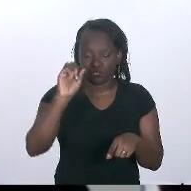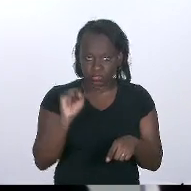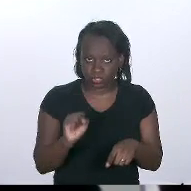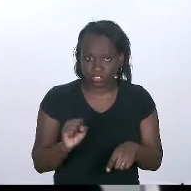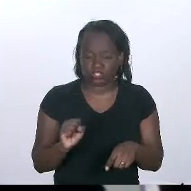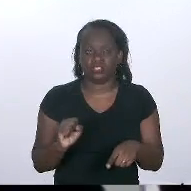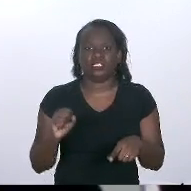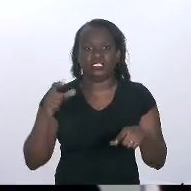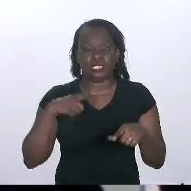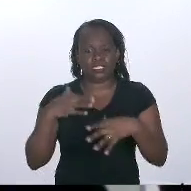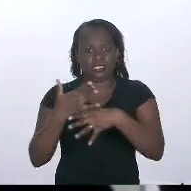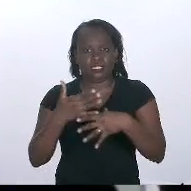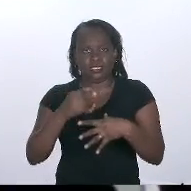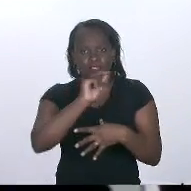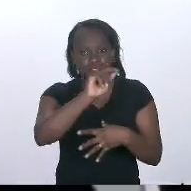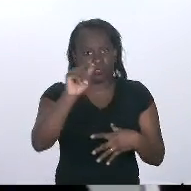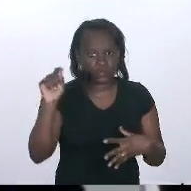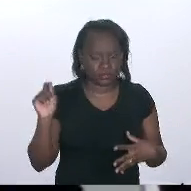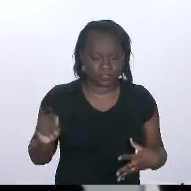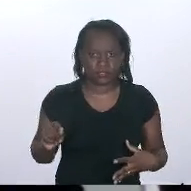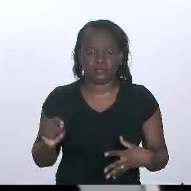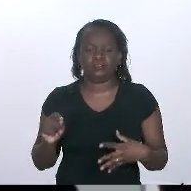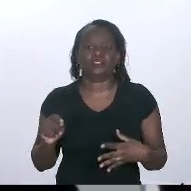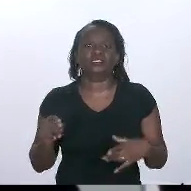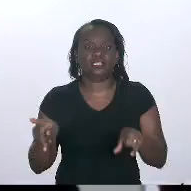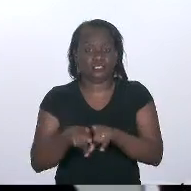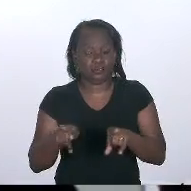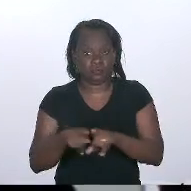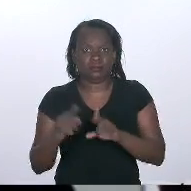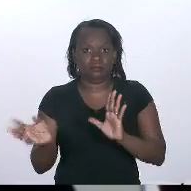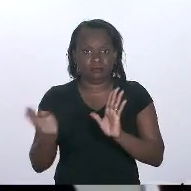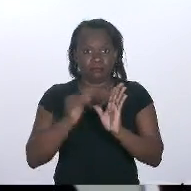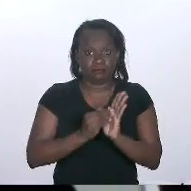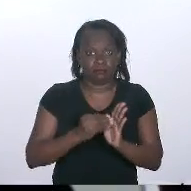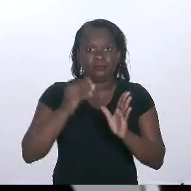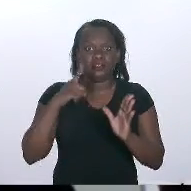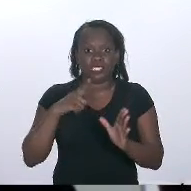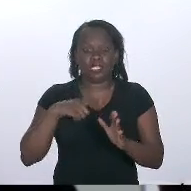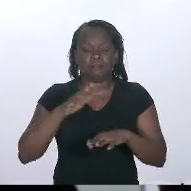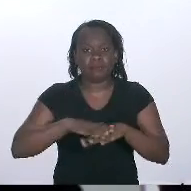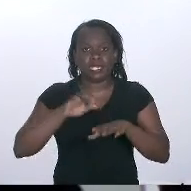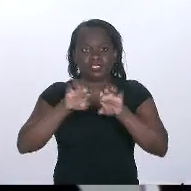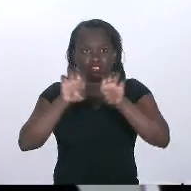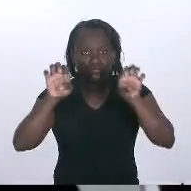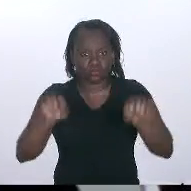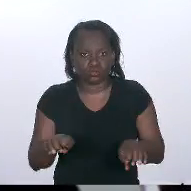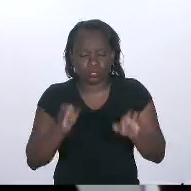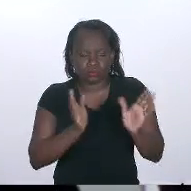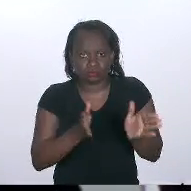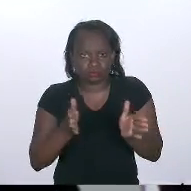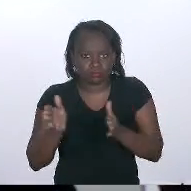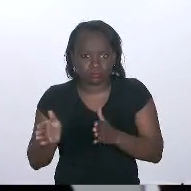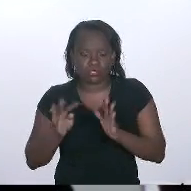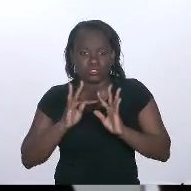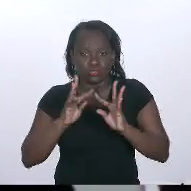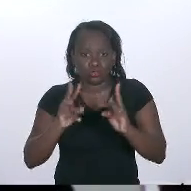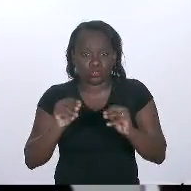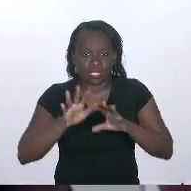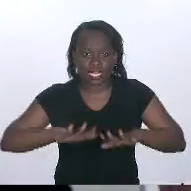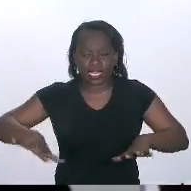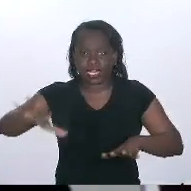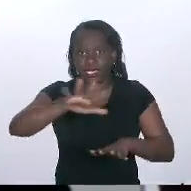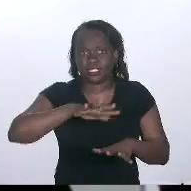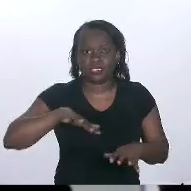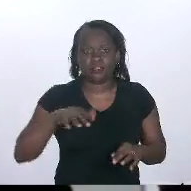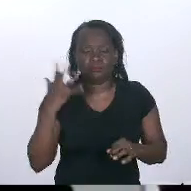pegando diversos municípios incorpora de uma forma mais estruturantes nessa toda essa área